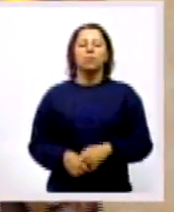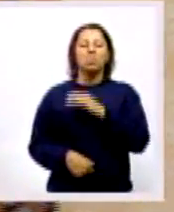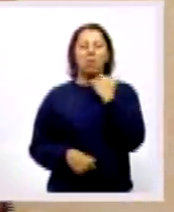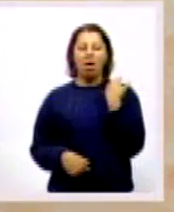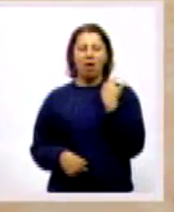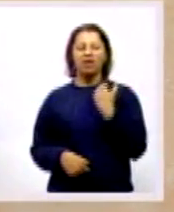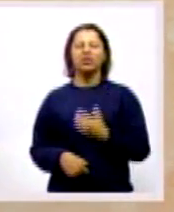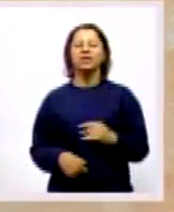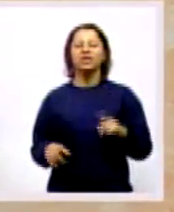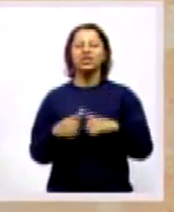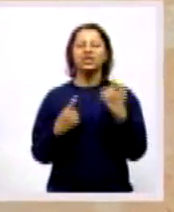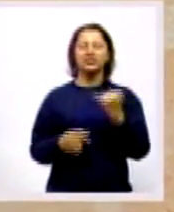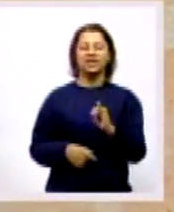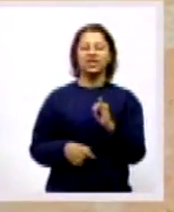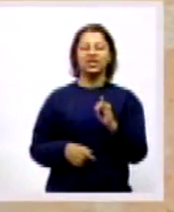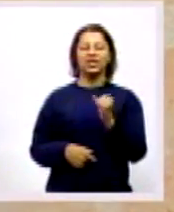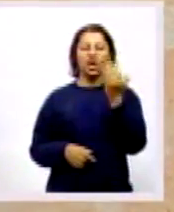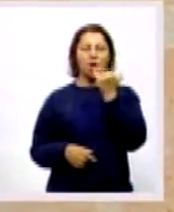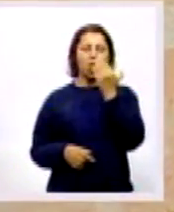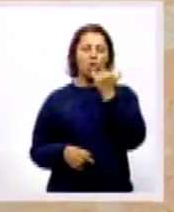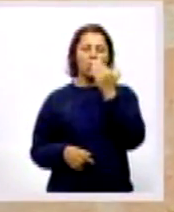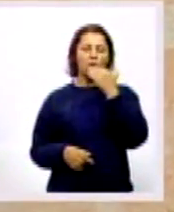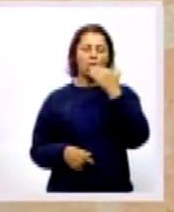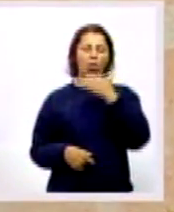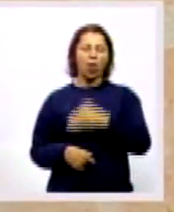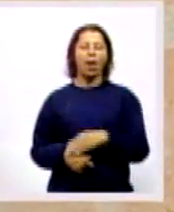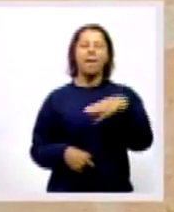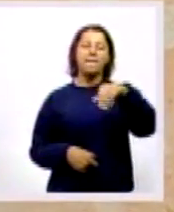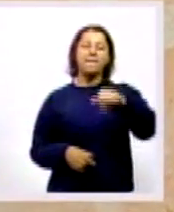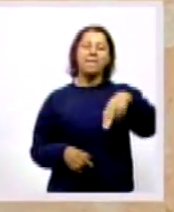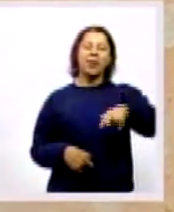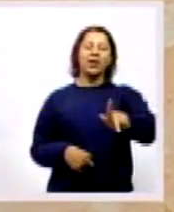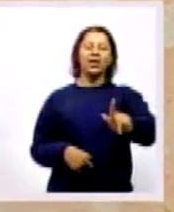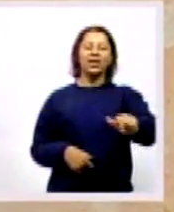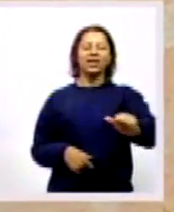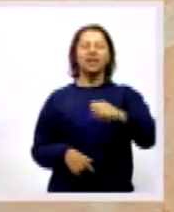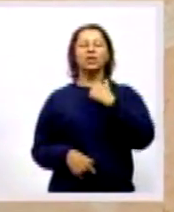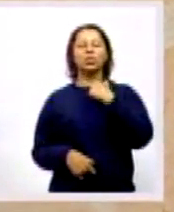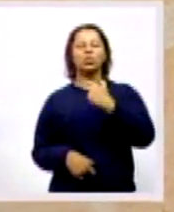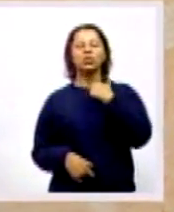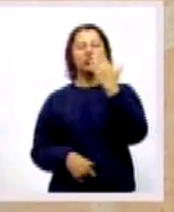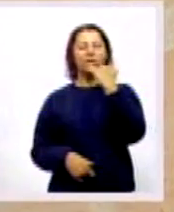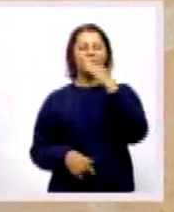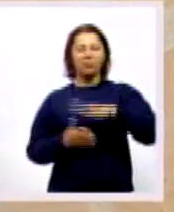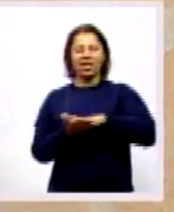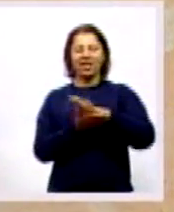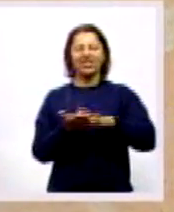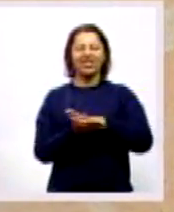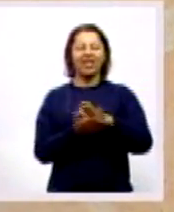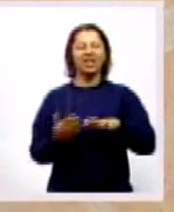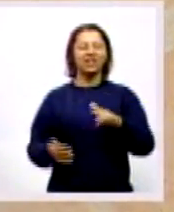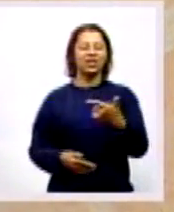Se a gente comia uma manga, gente, de manhã, era o resto do dia sem poder comer nada.